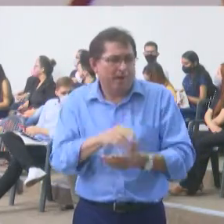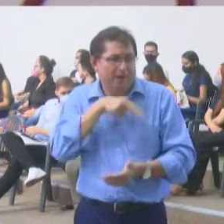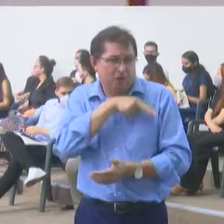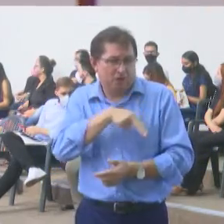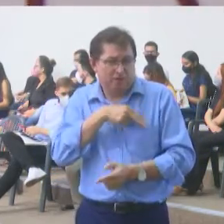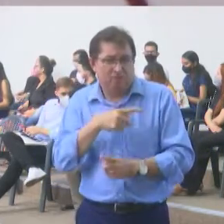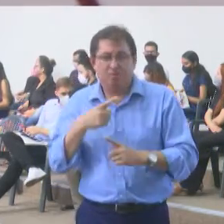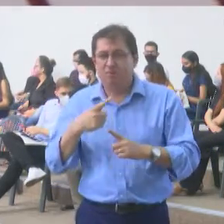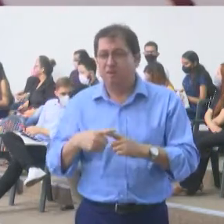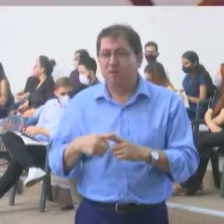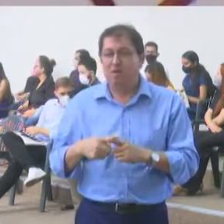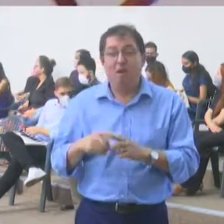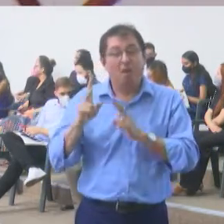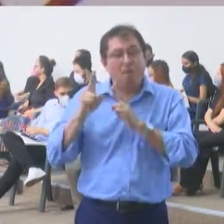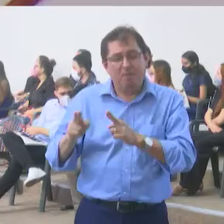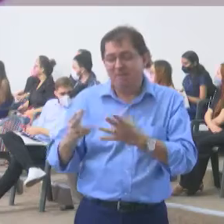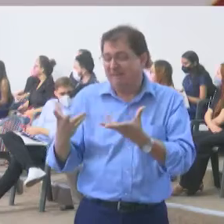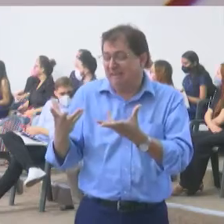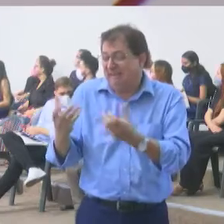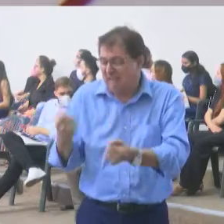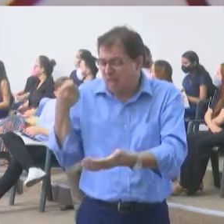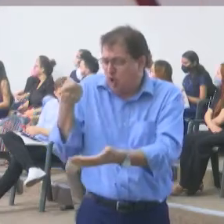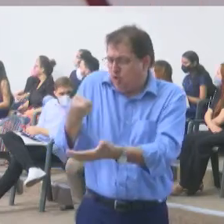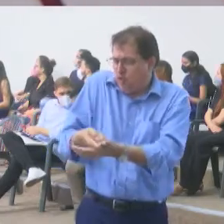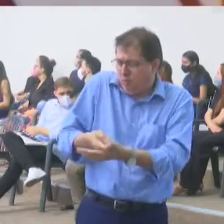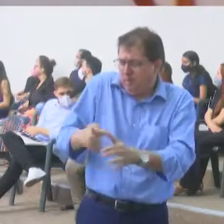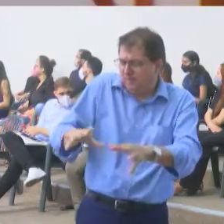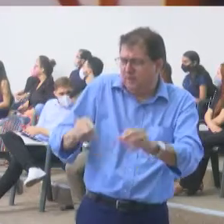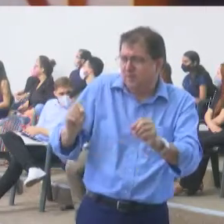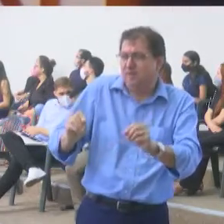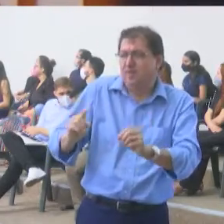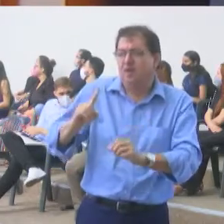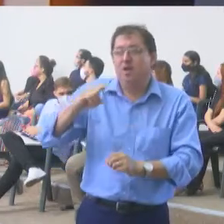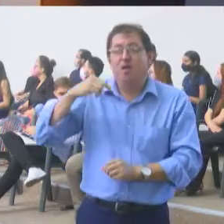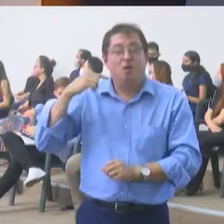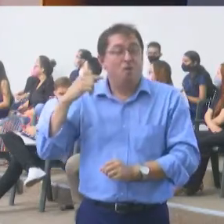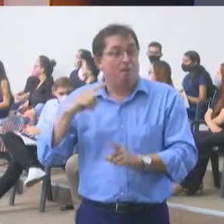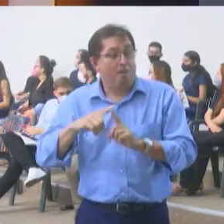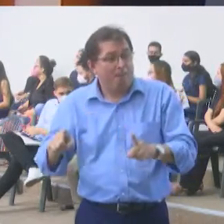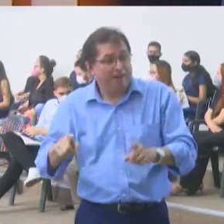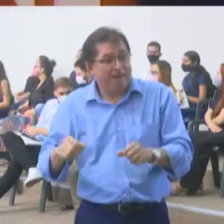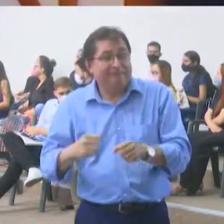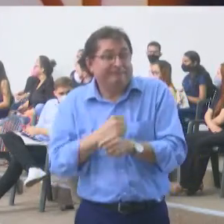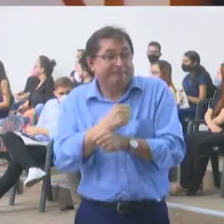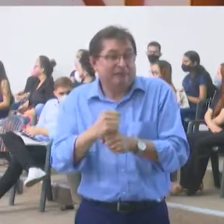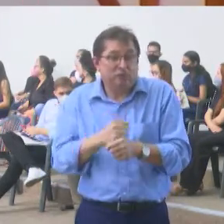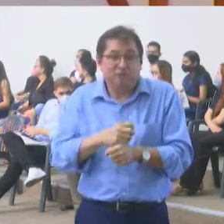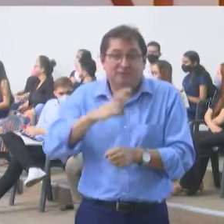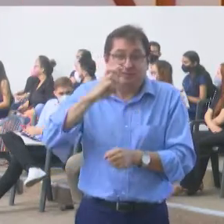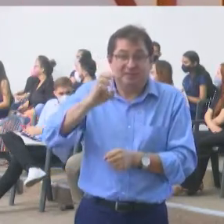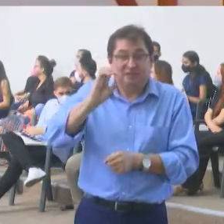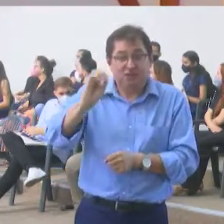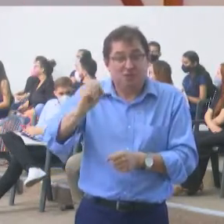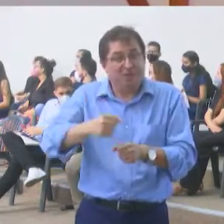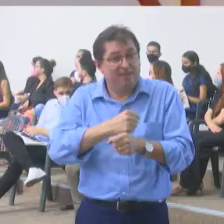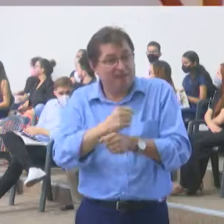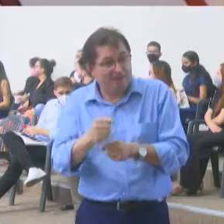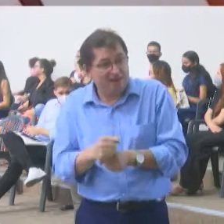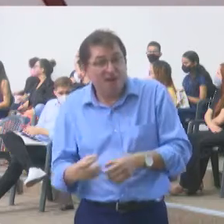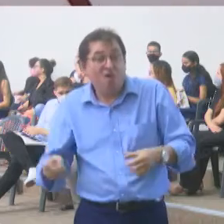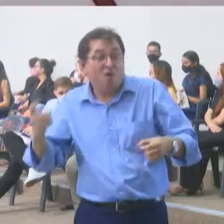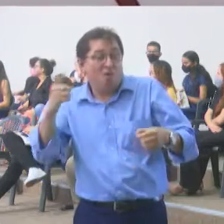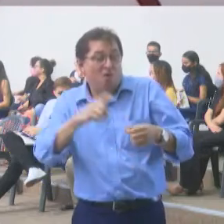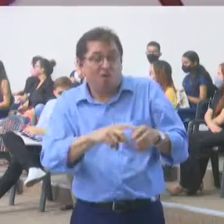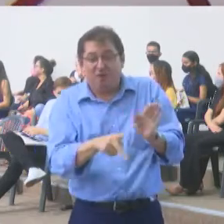Porque mesmo que você arrendasse e comprasse uma terra, no ano do jubileu a terra voltava para a família de origem. Então você